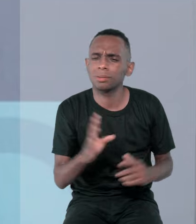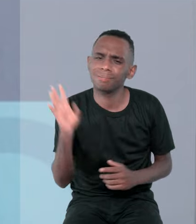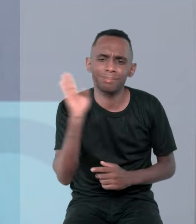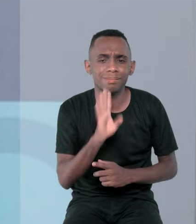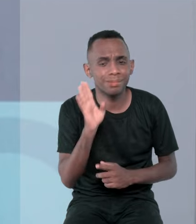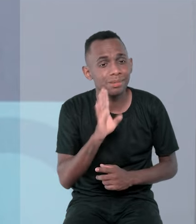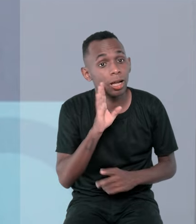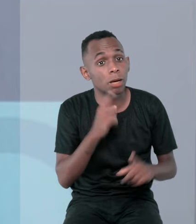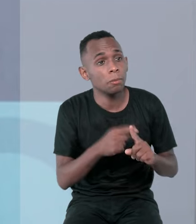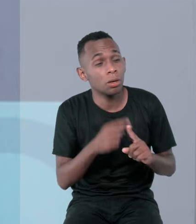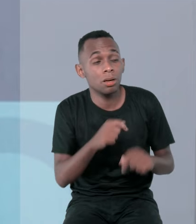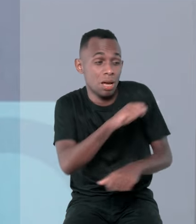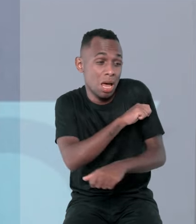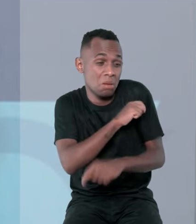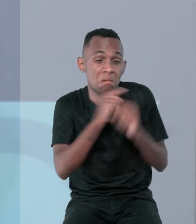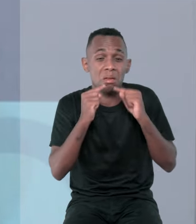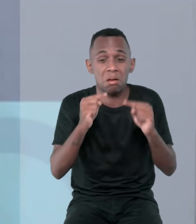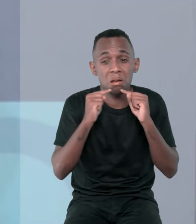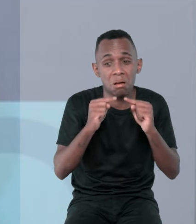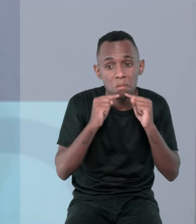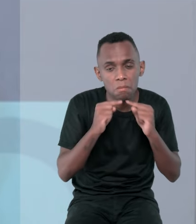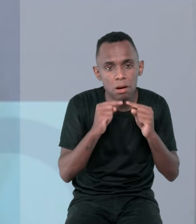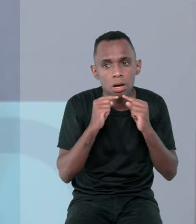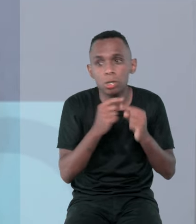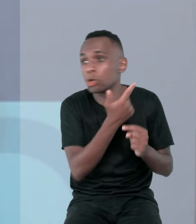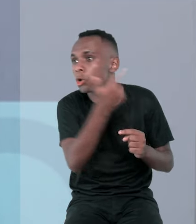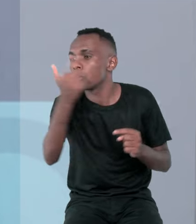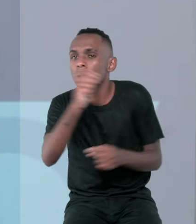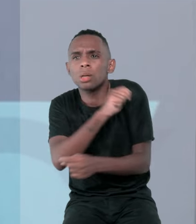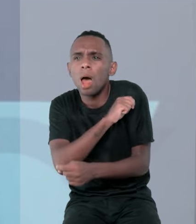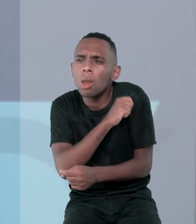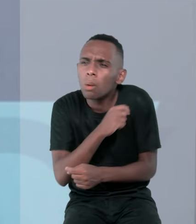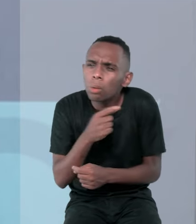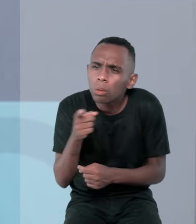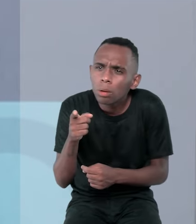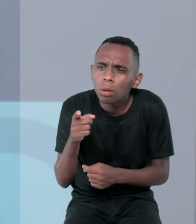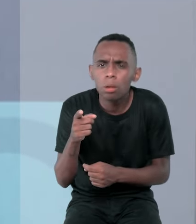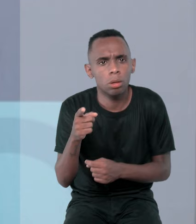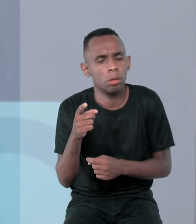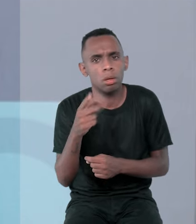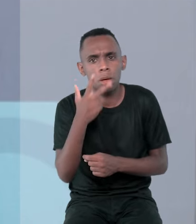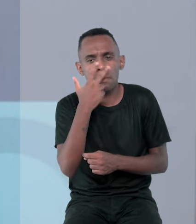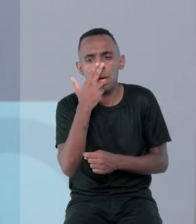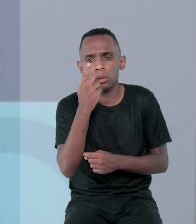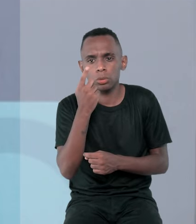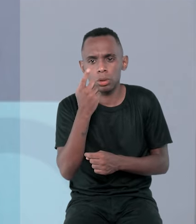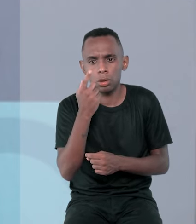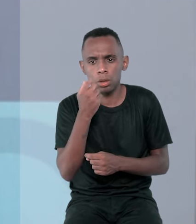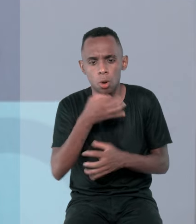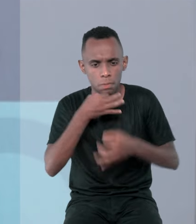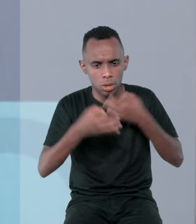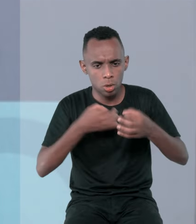Porque aqueles alunos que estavam reclamando, né, ouvindo os outros colegas falando do livro, eles meio que mudavam, né, o